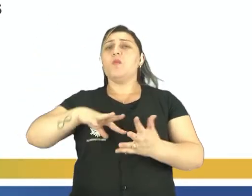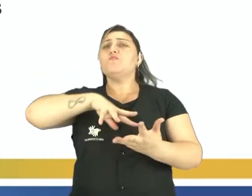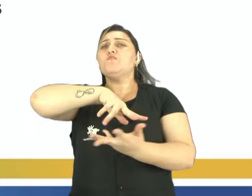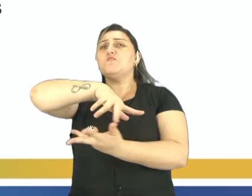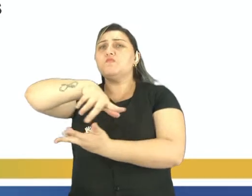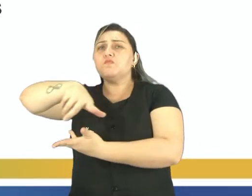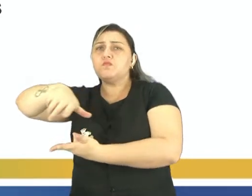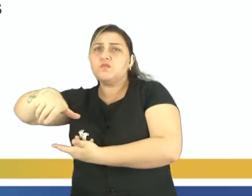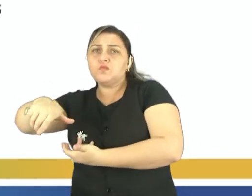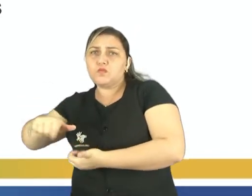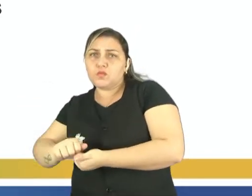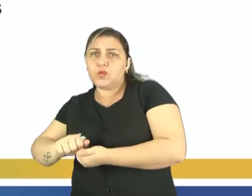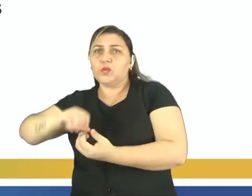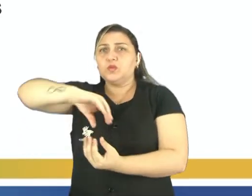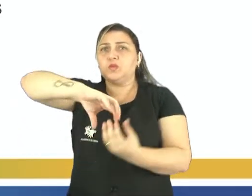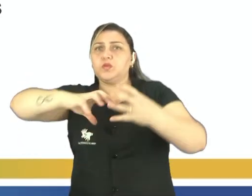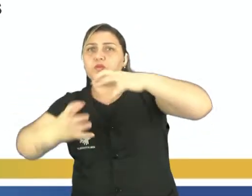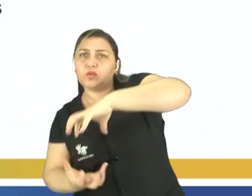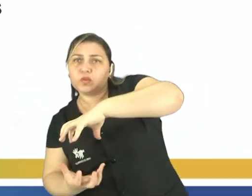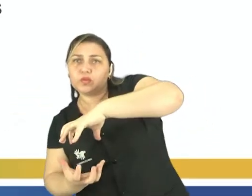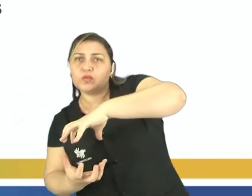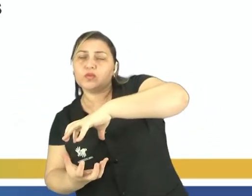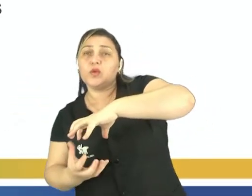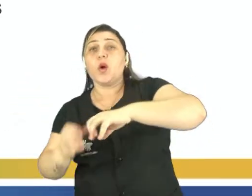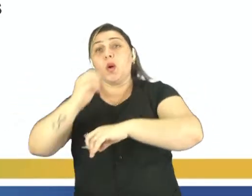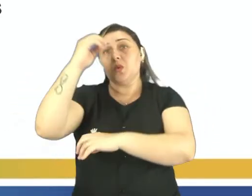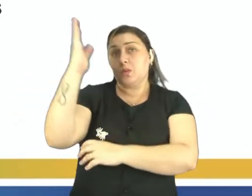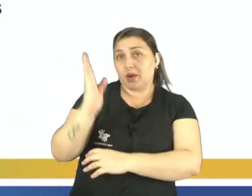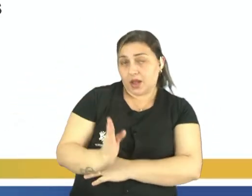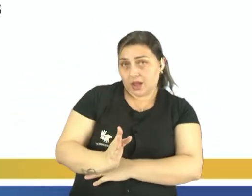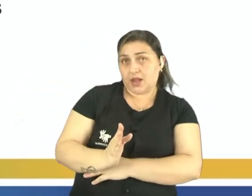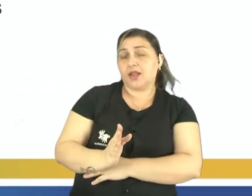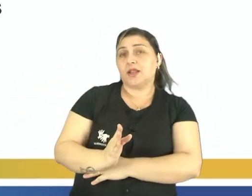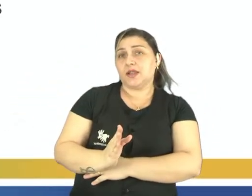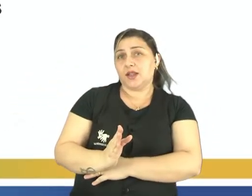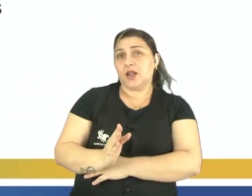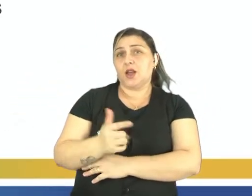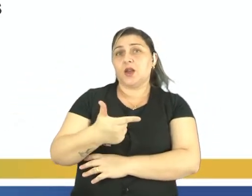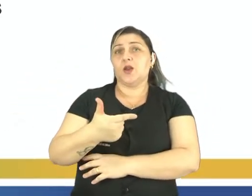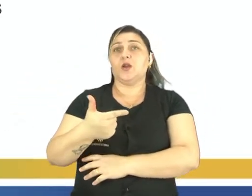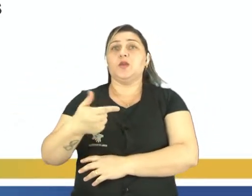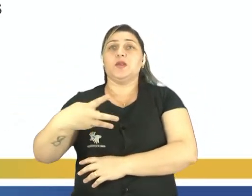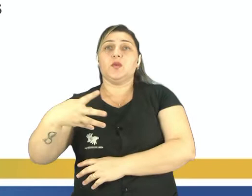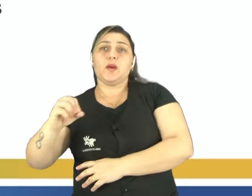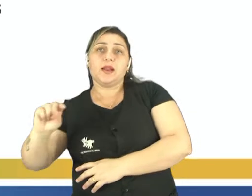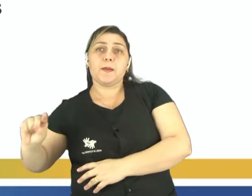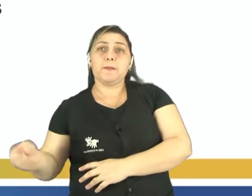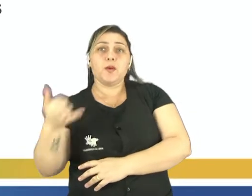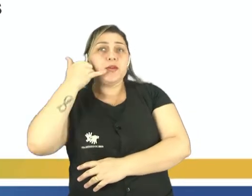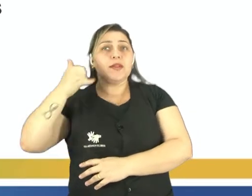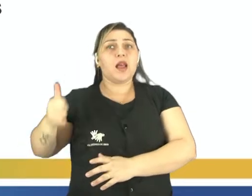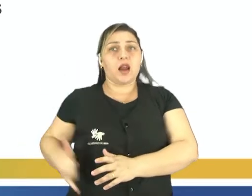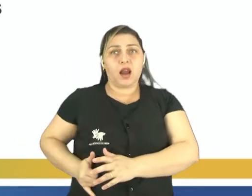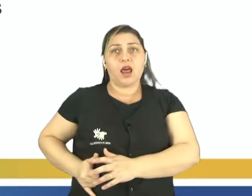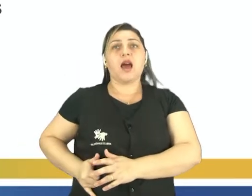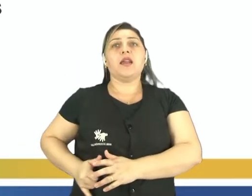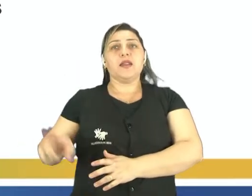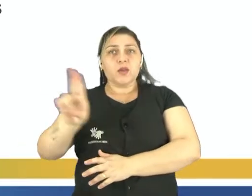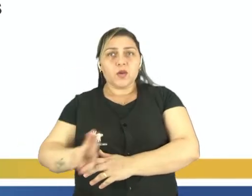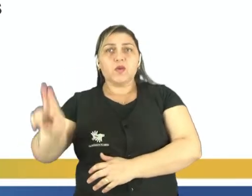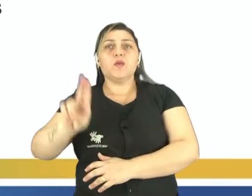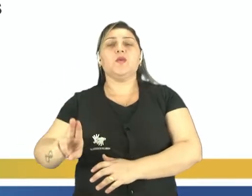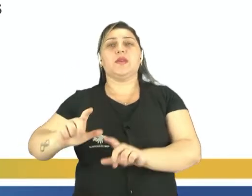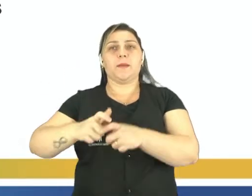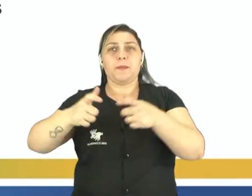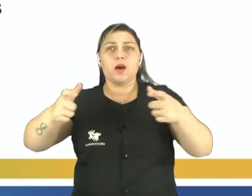e virou um mundo de ponta cabeça. No Brasil, há quase 240 milhões de celulares ativos, a maioria